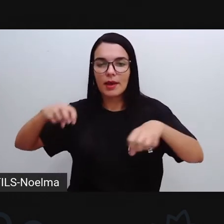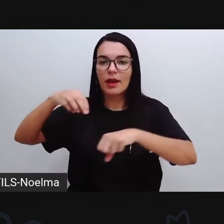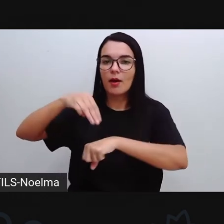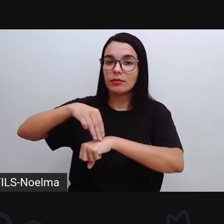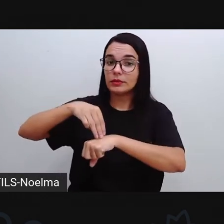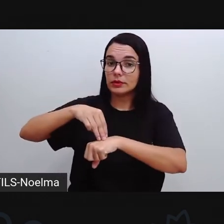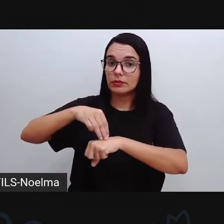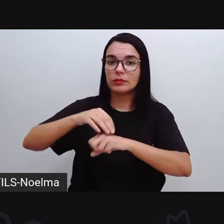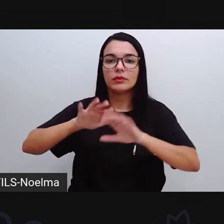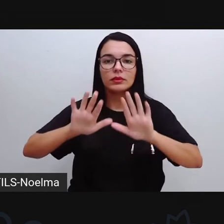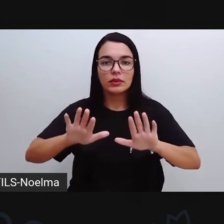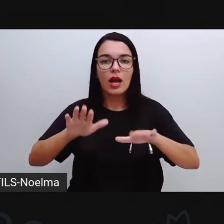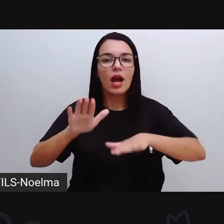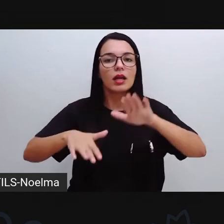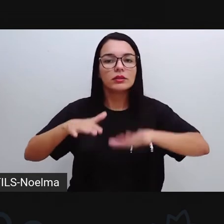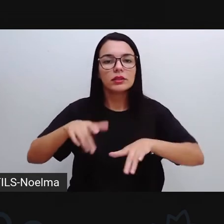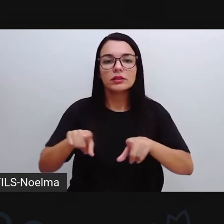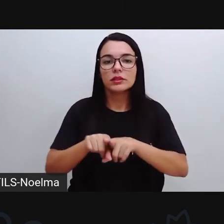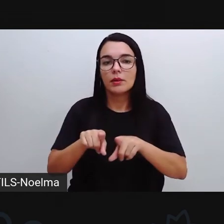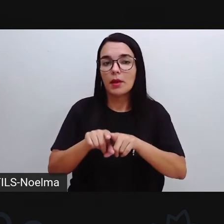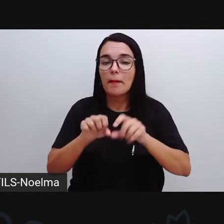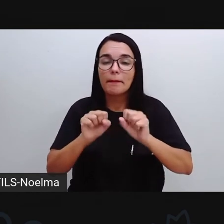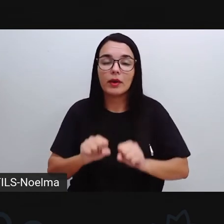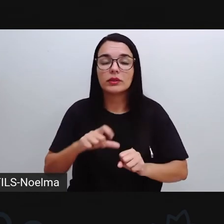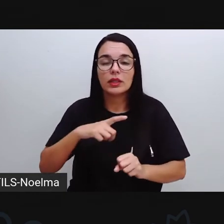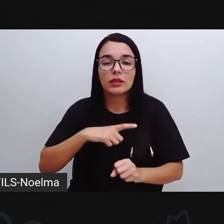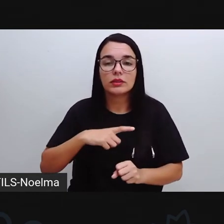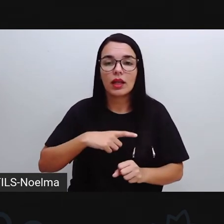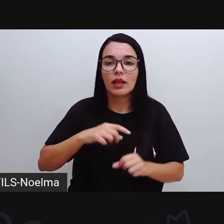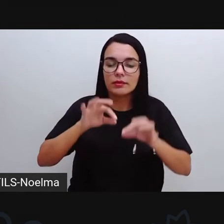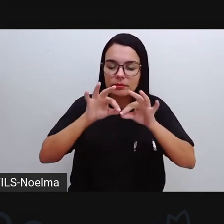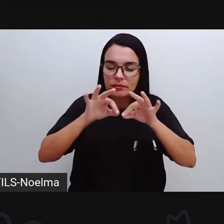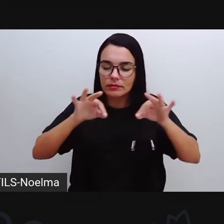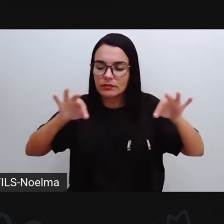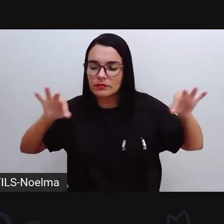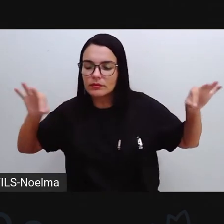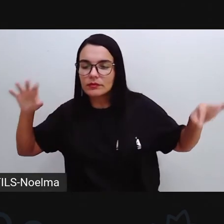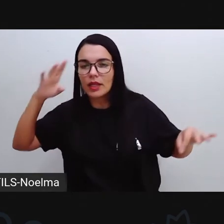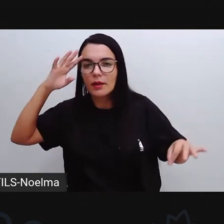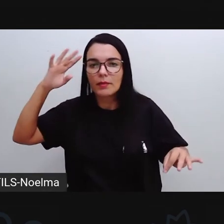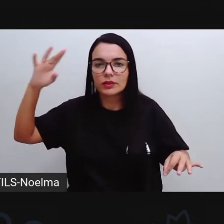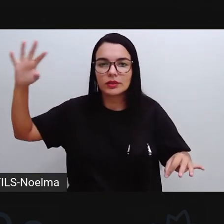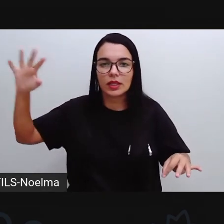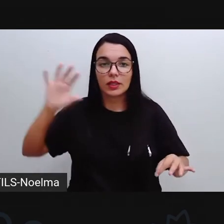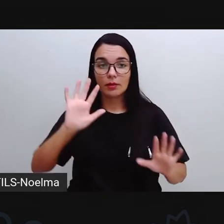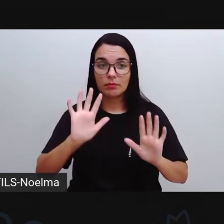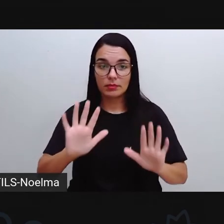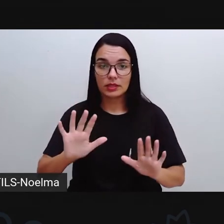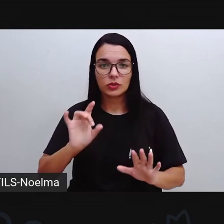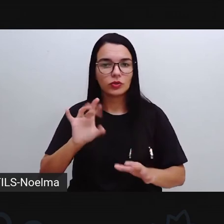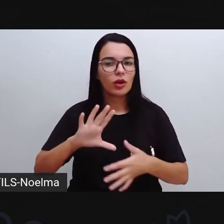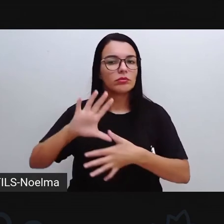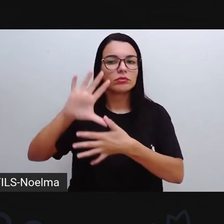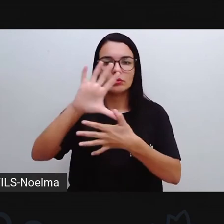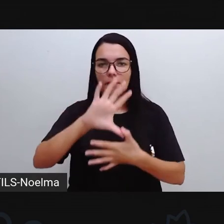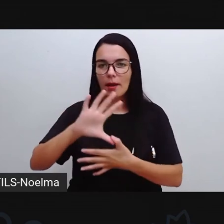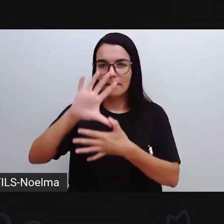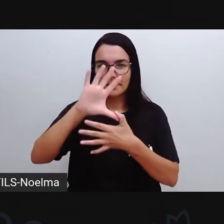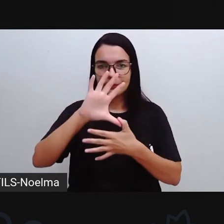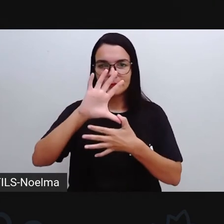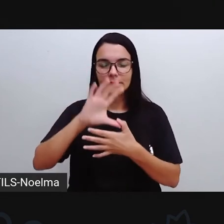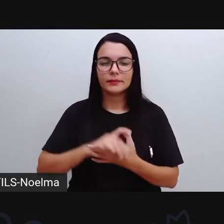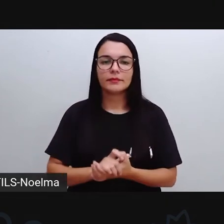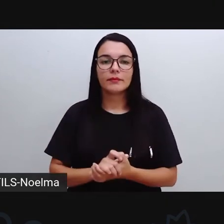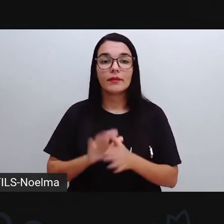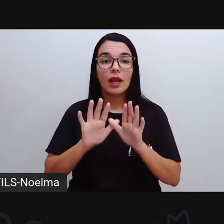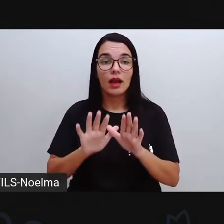às vezes eles podem também ter linhas imaginárias, mas isso acontece apenas nos mapas, certo?